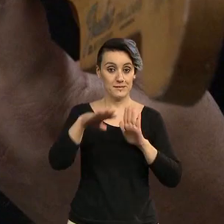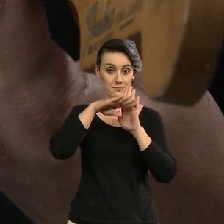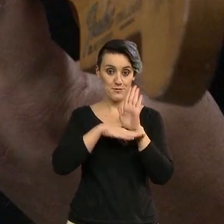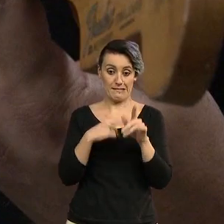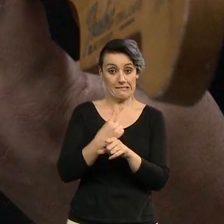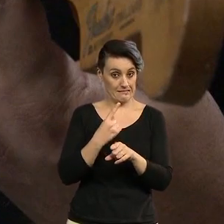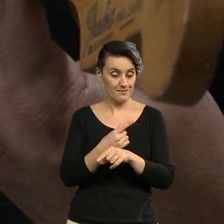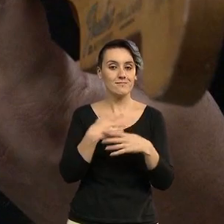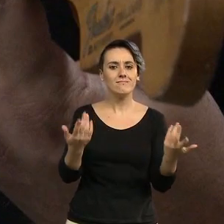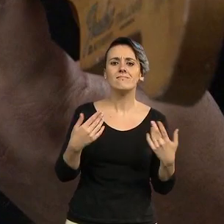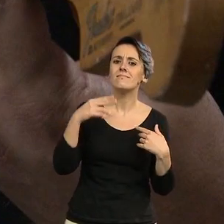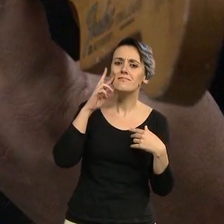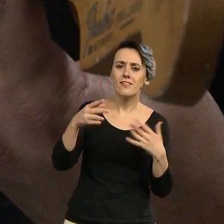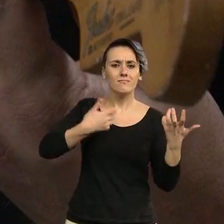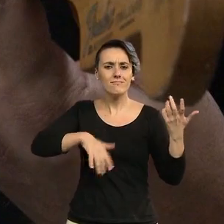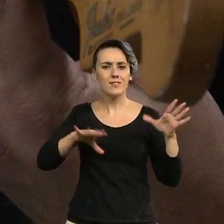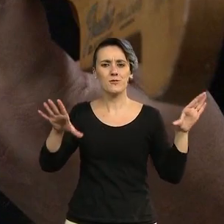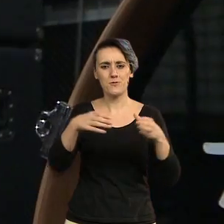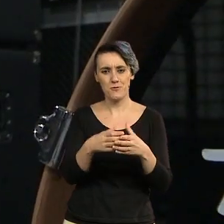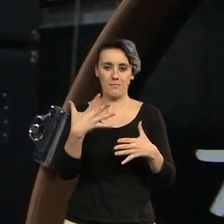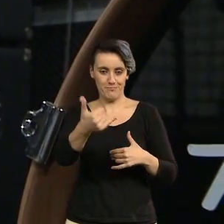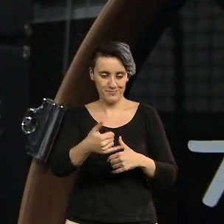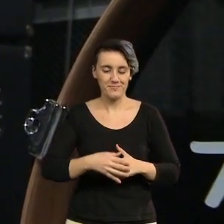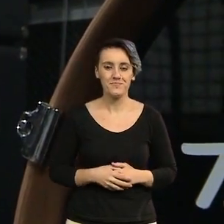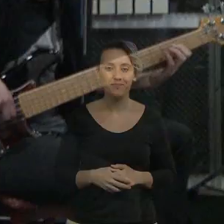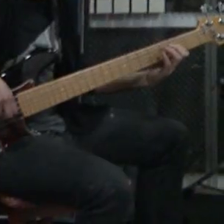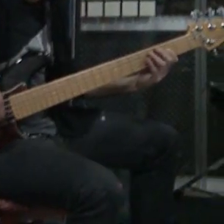Nesta edição, assistimos ao ensaio da banda Mancines.